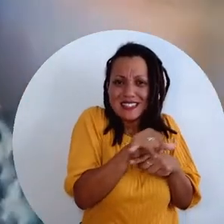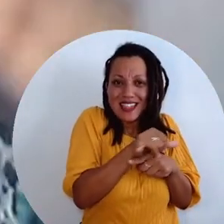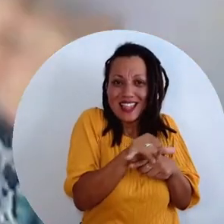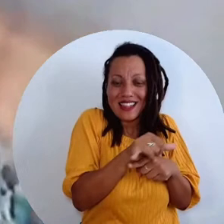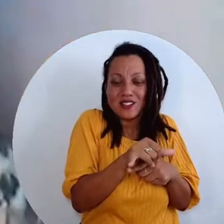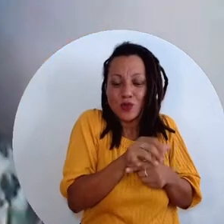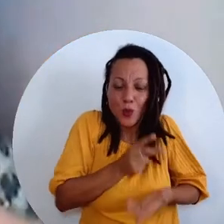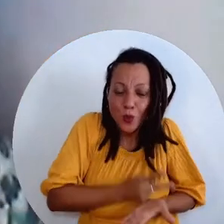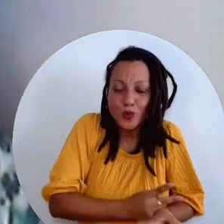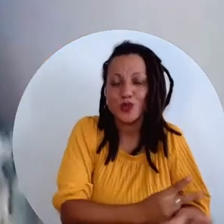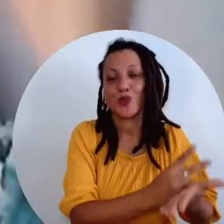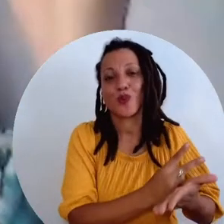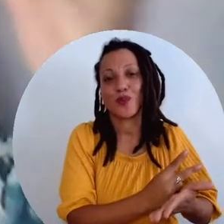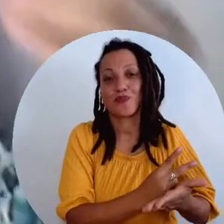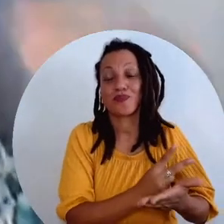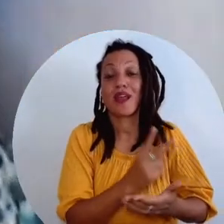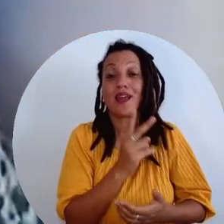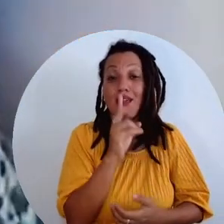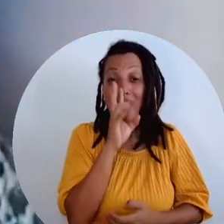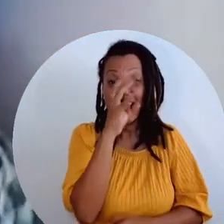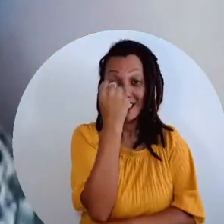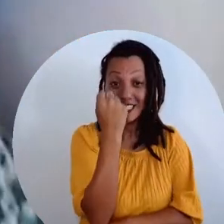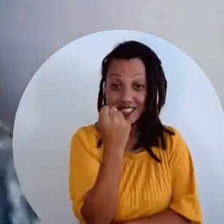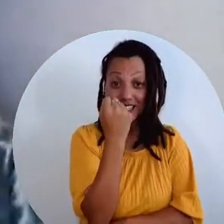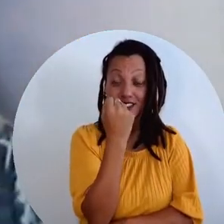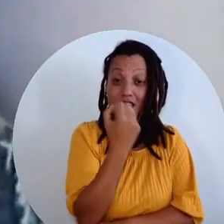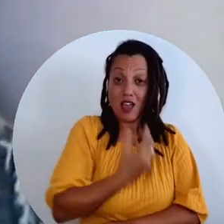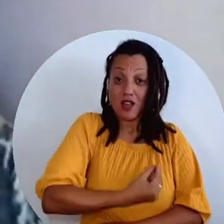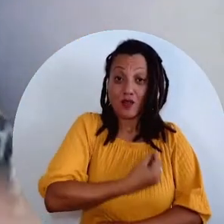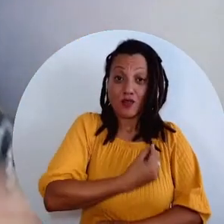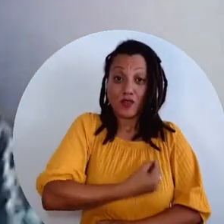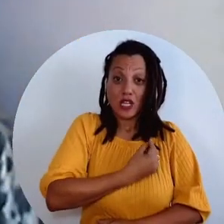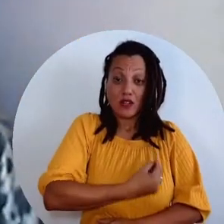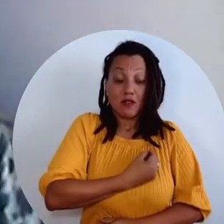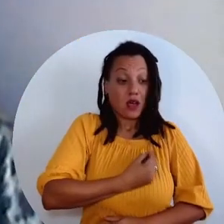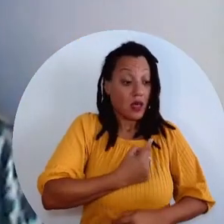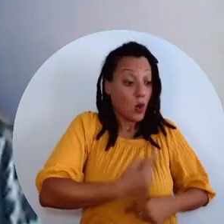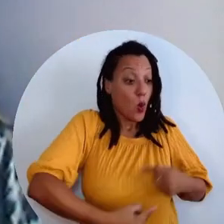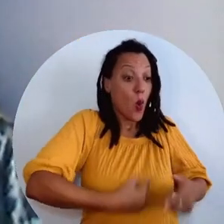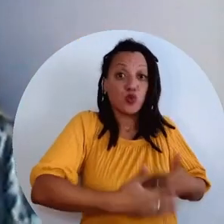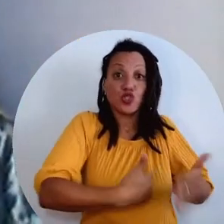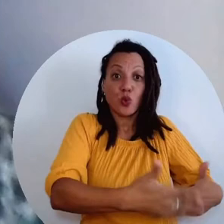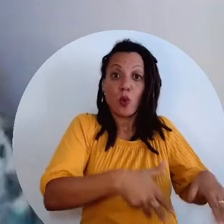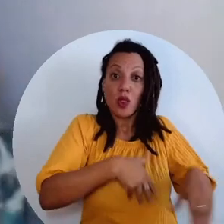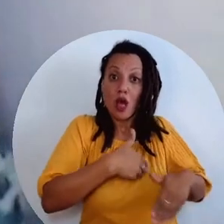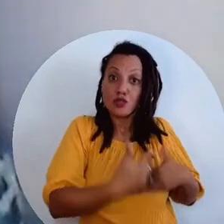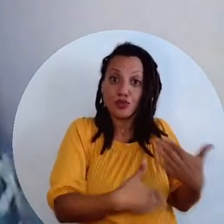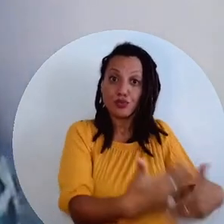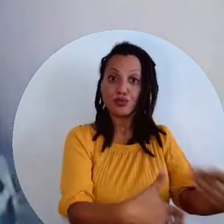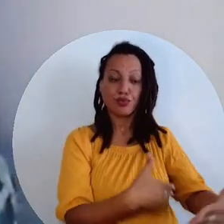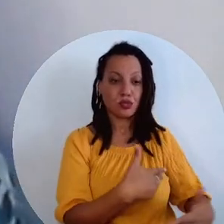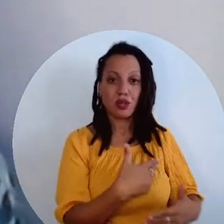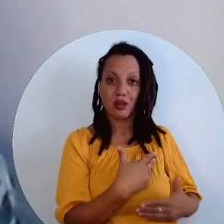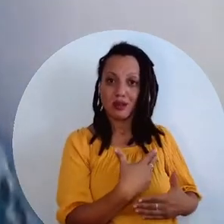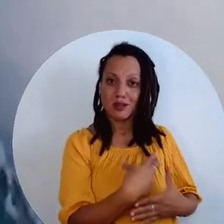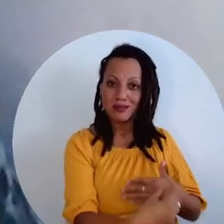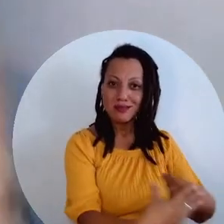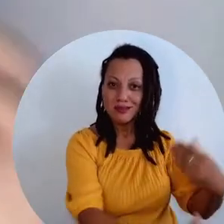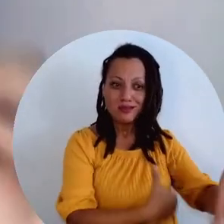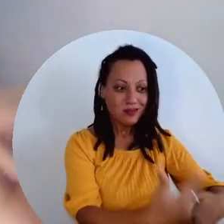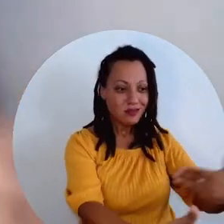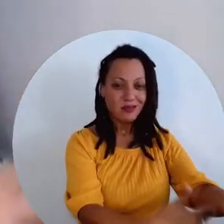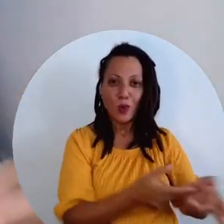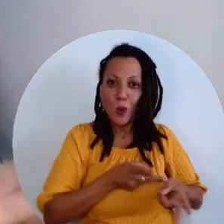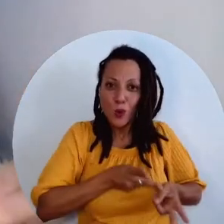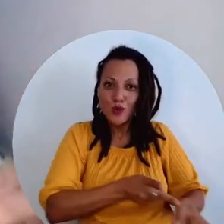suas estratégias de resistência, permanência e continuidade. Porque a gente está falando de um